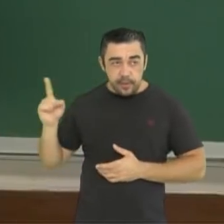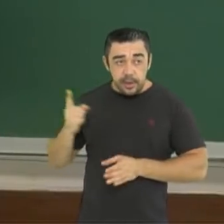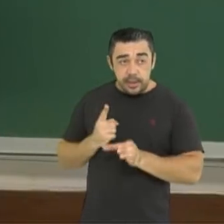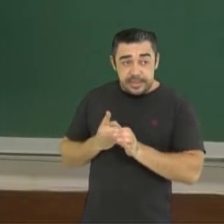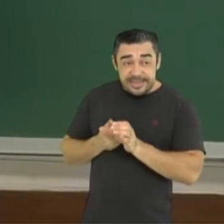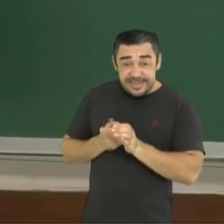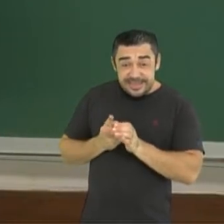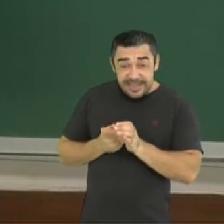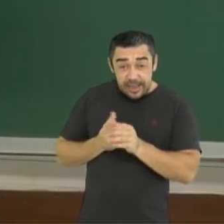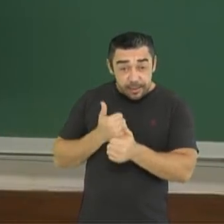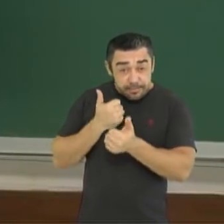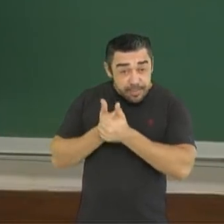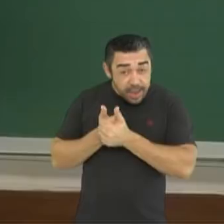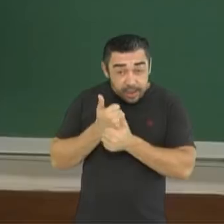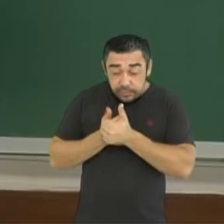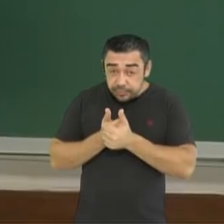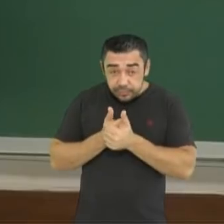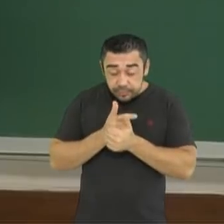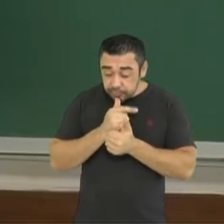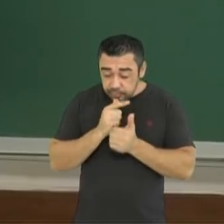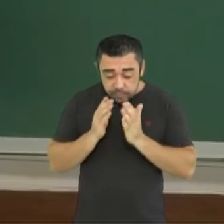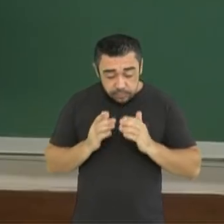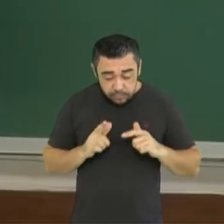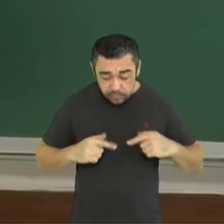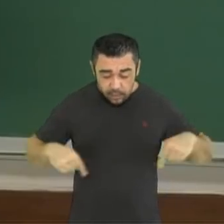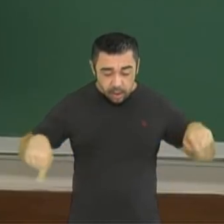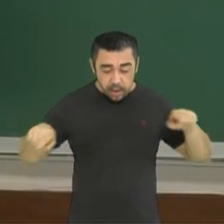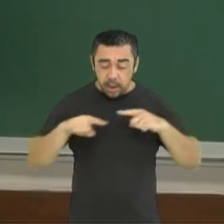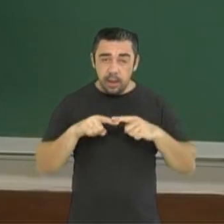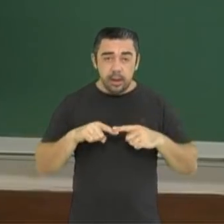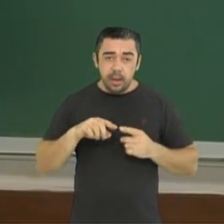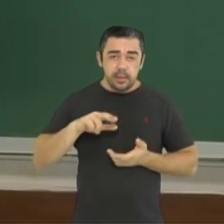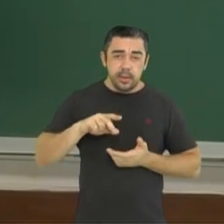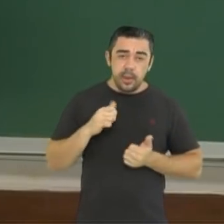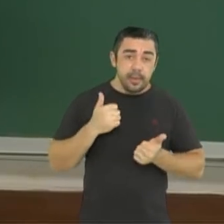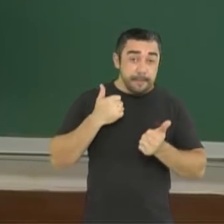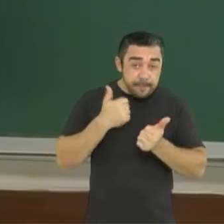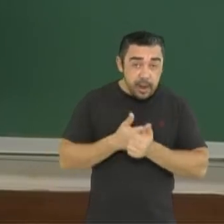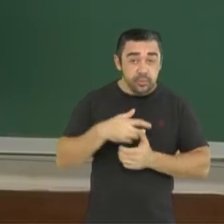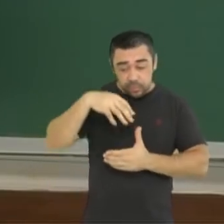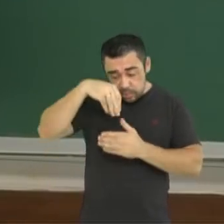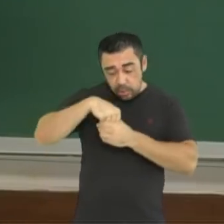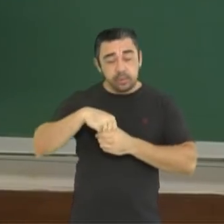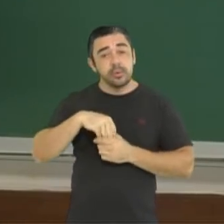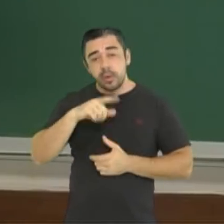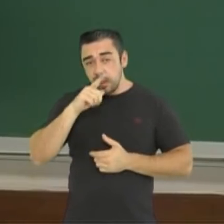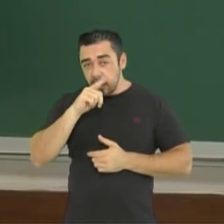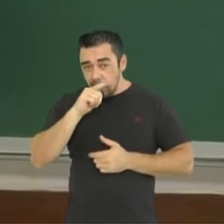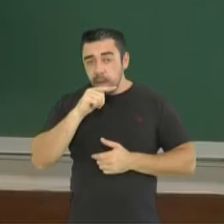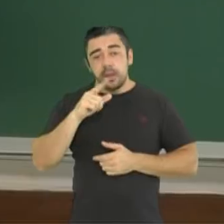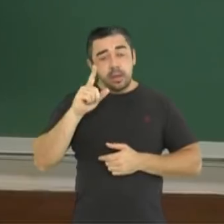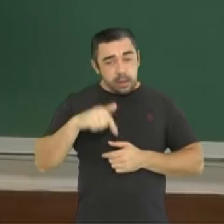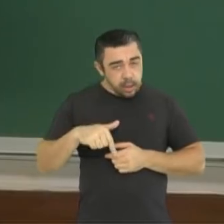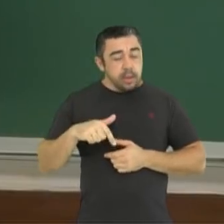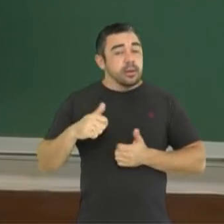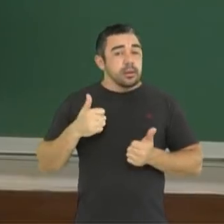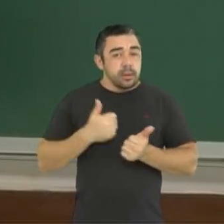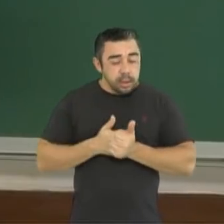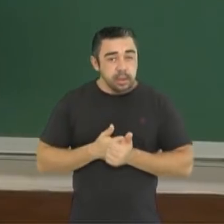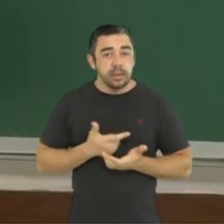no meio do lago. Não era nas proximidades ou do ladinho, não, era lá no meio mesmo, no meio do